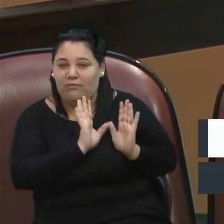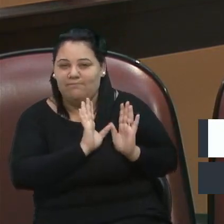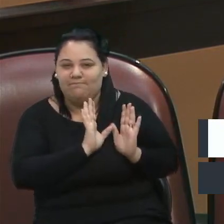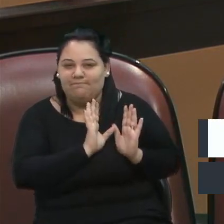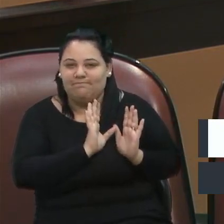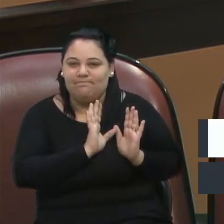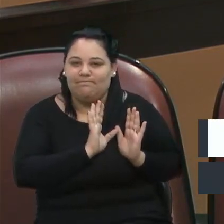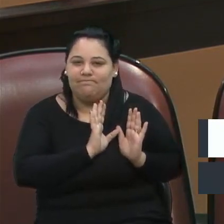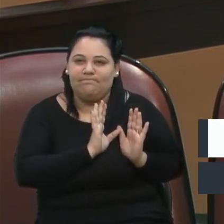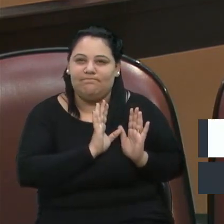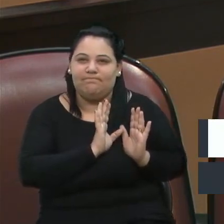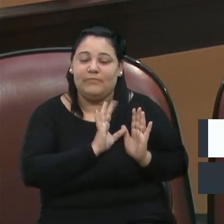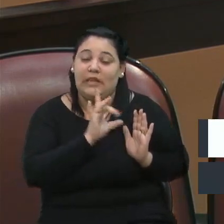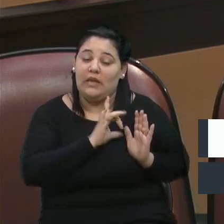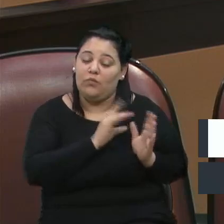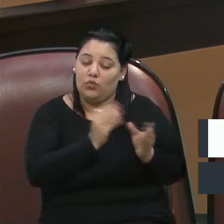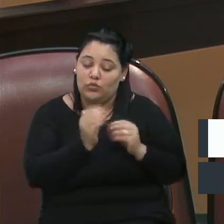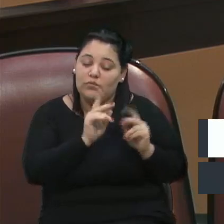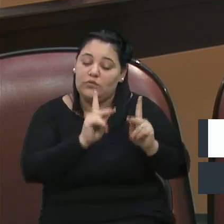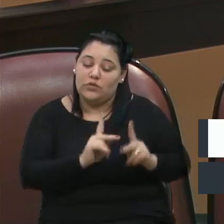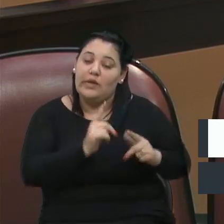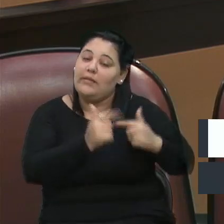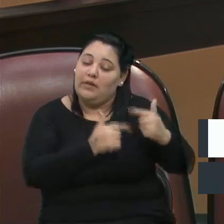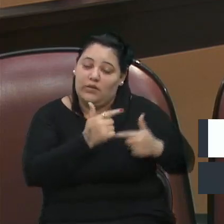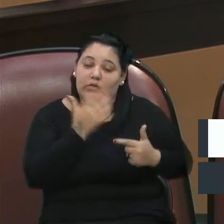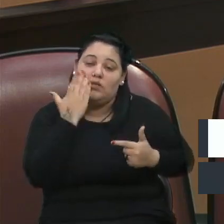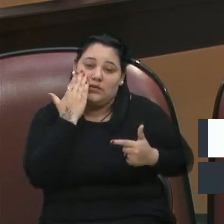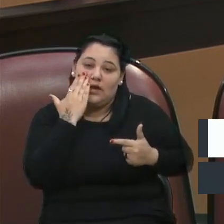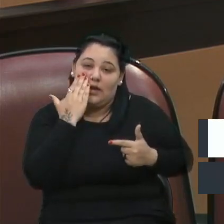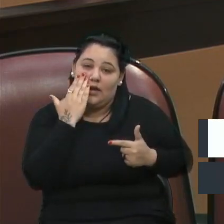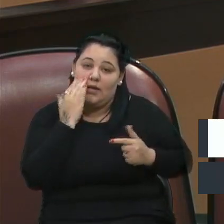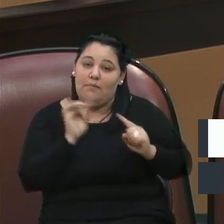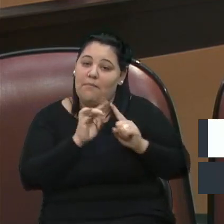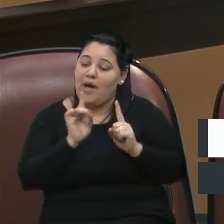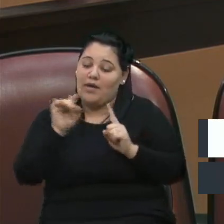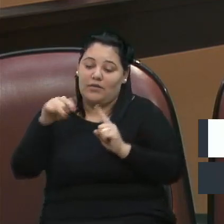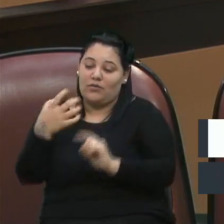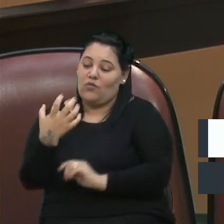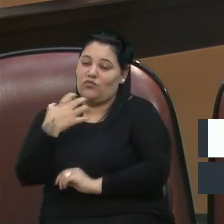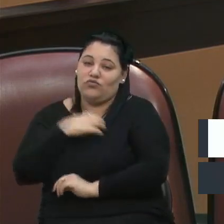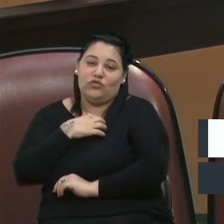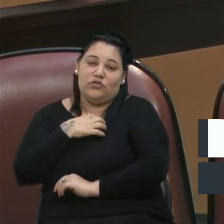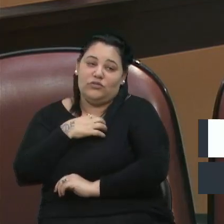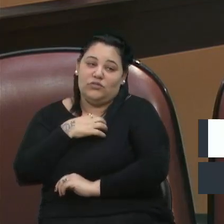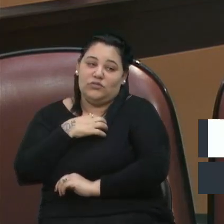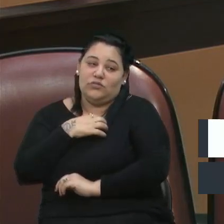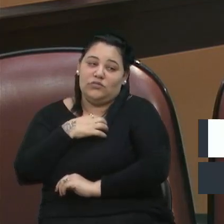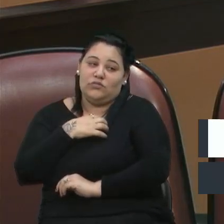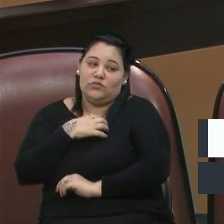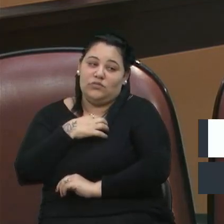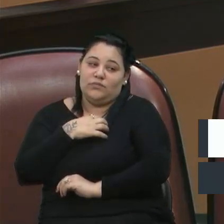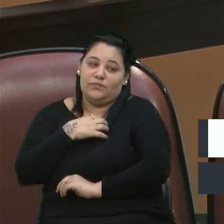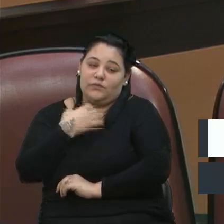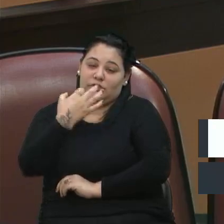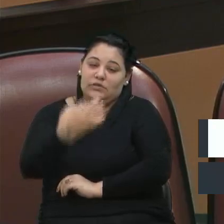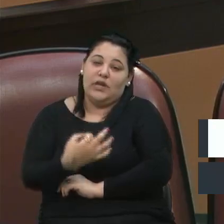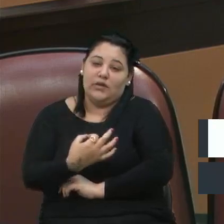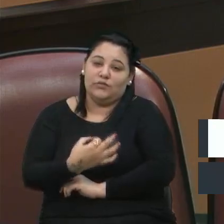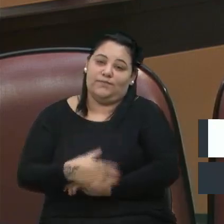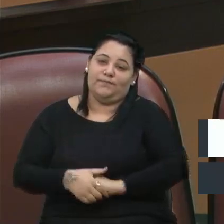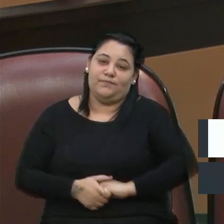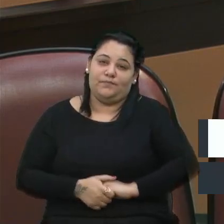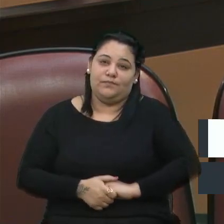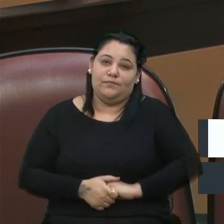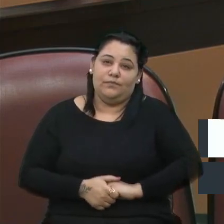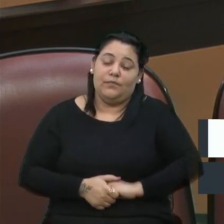vou, tem muita gente trabalhando ali, mas essa não é a fórmula que contempla ninguém, muito menos agora que vem